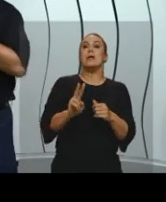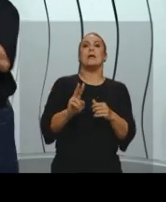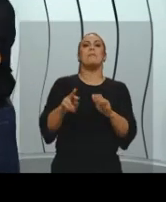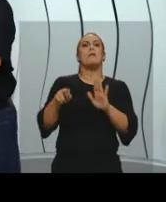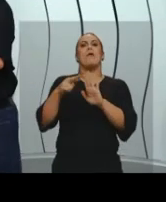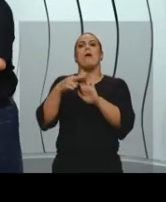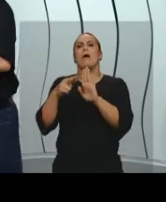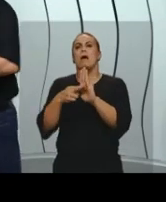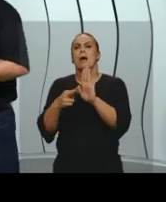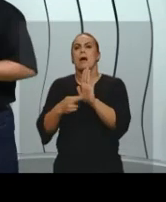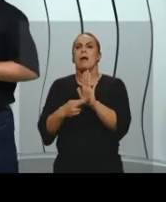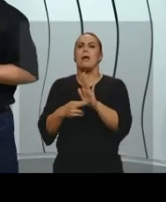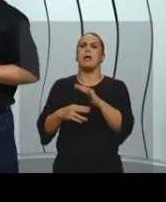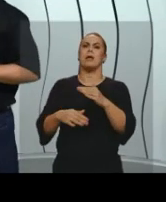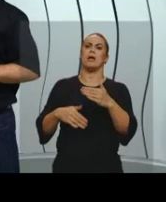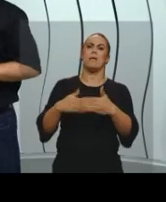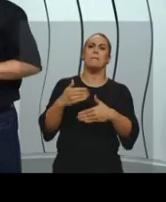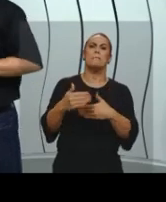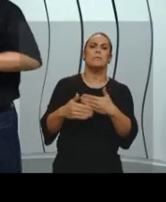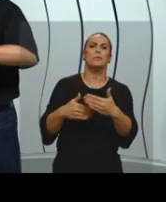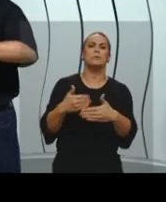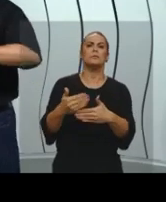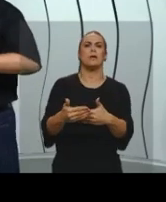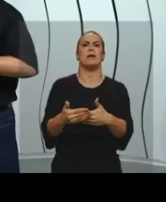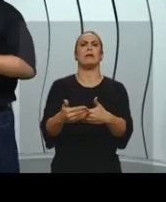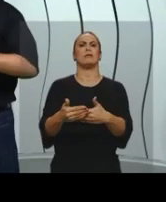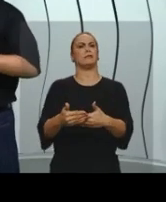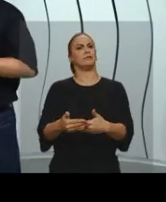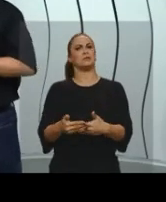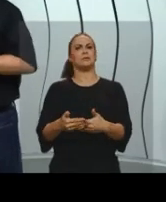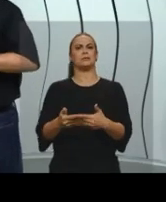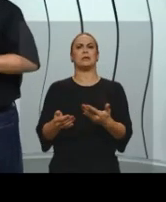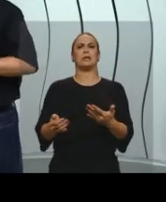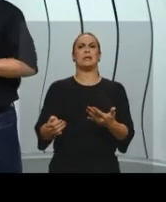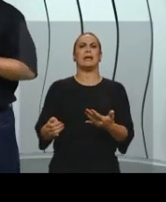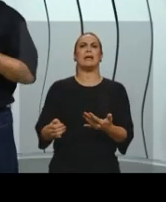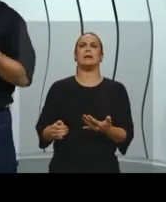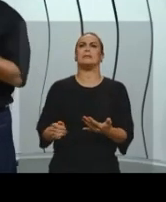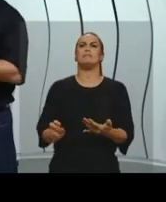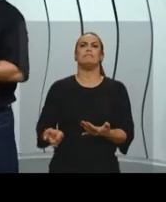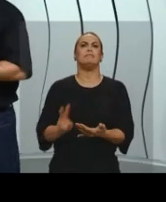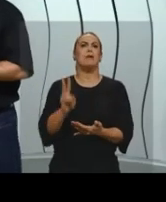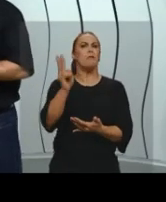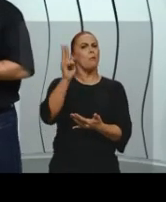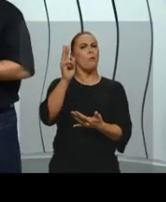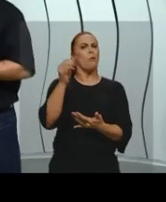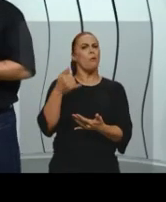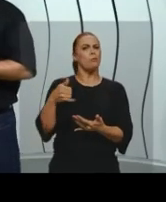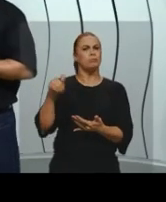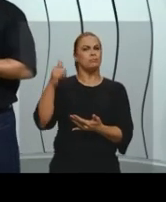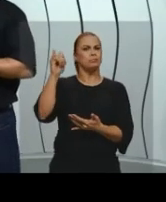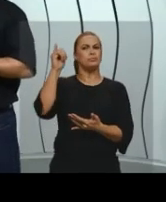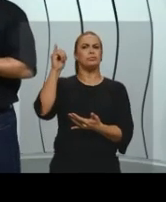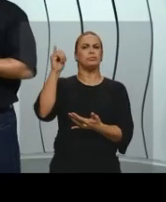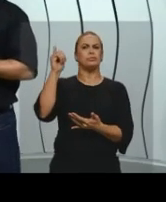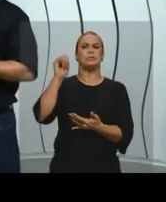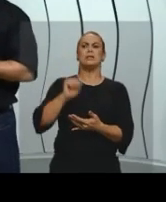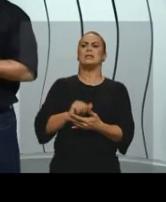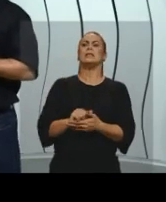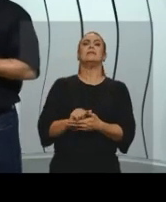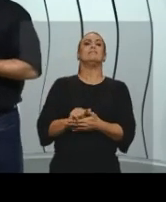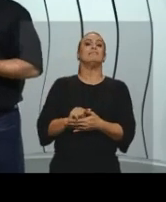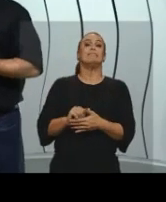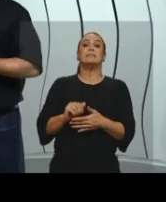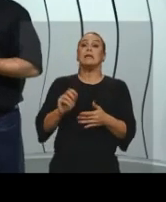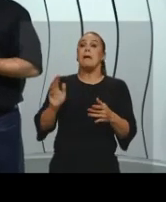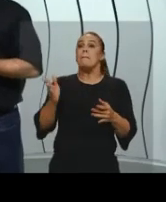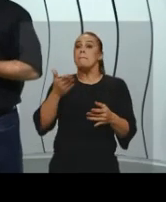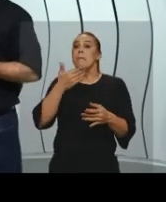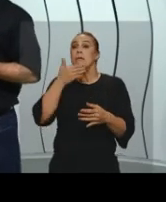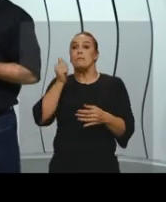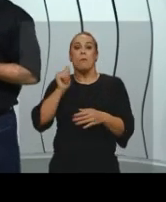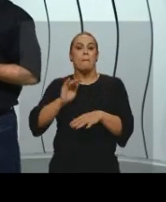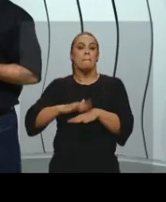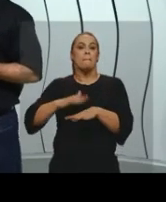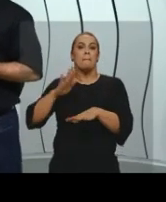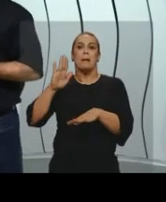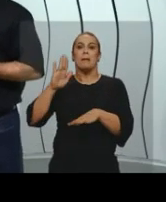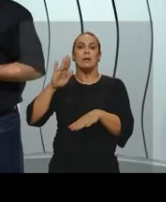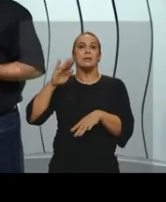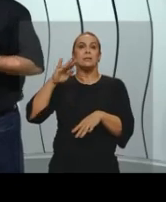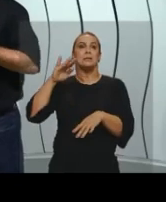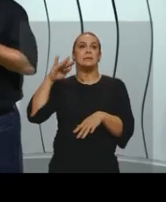unificando as tarifas, você torna tudo muito mais ágil, muito mais eficiente e, possivelmente,